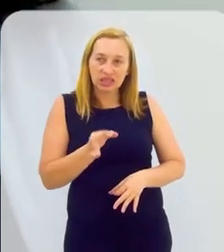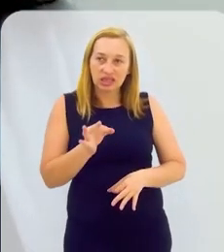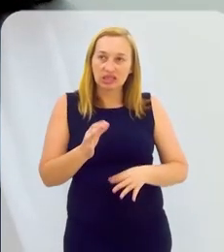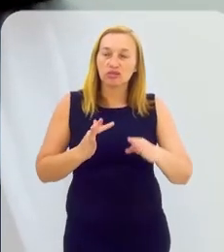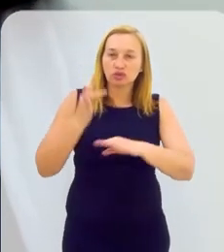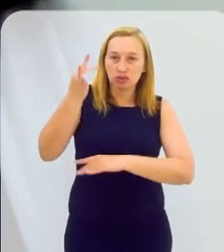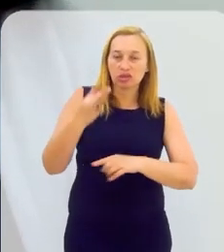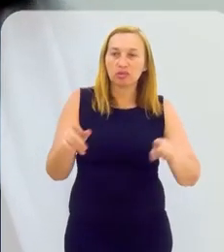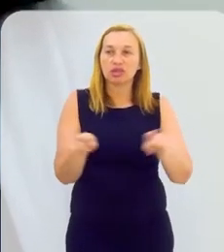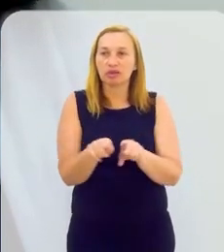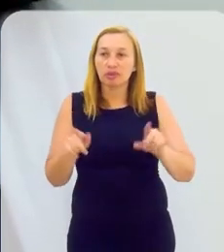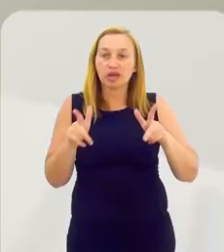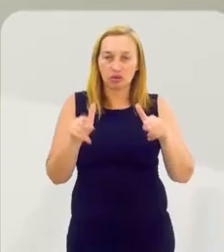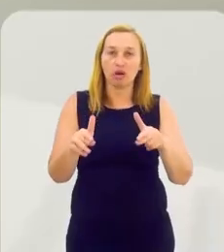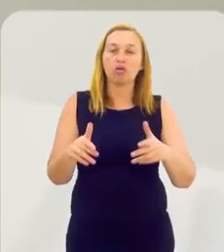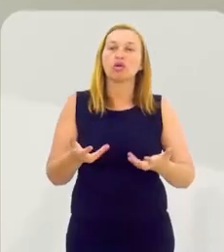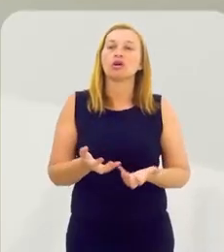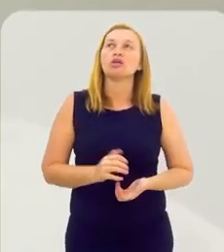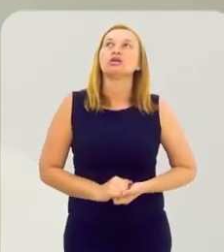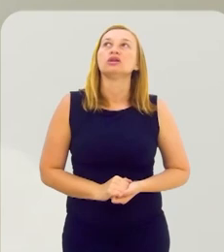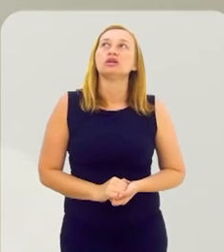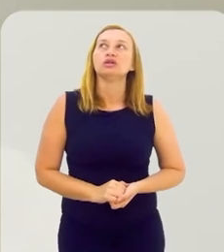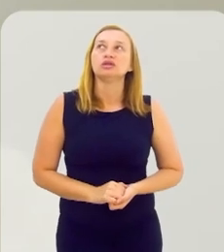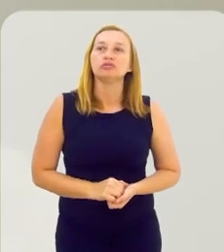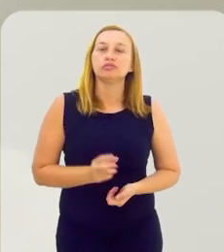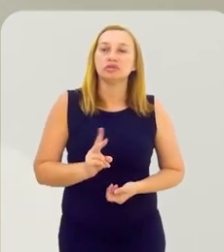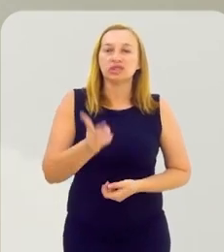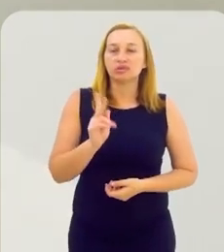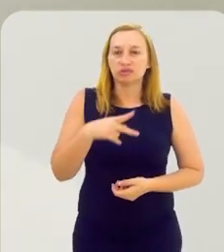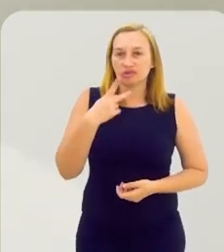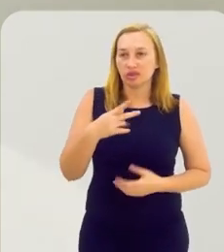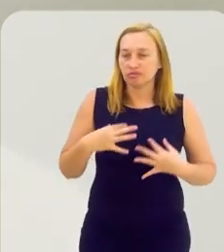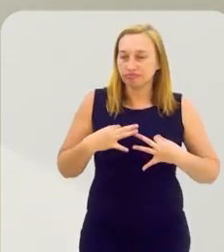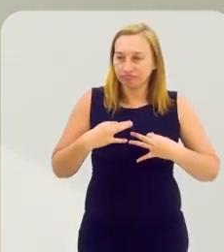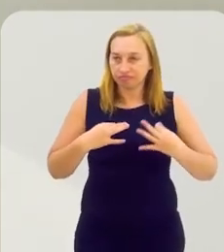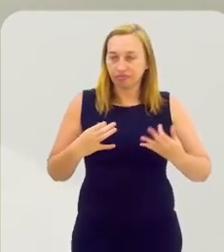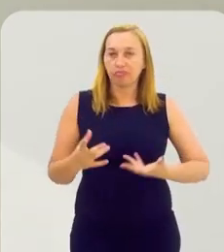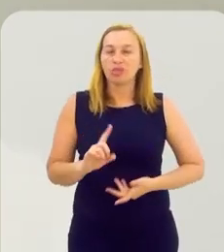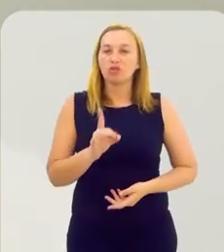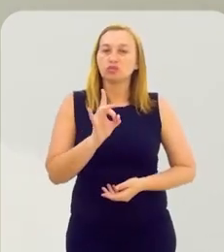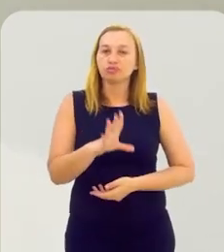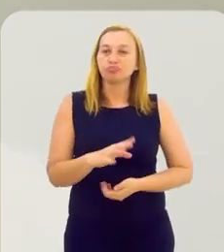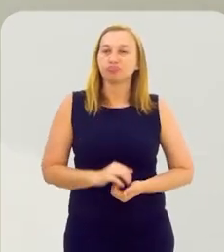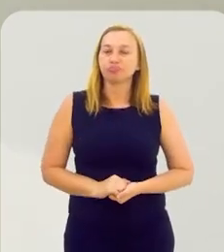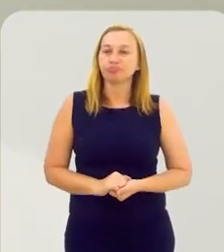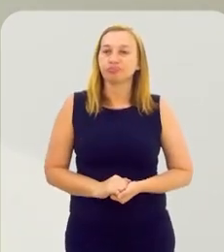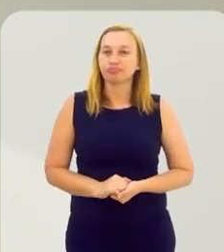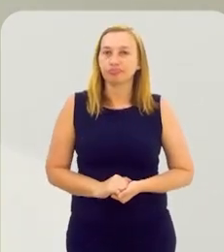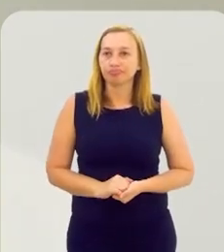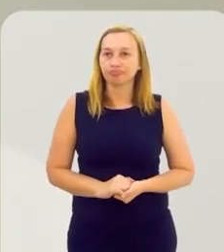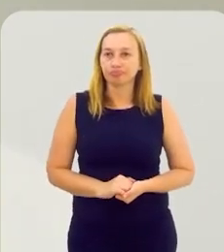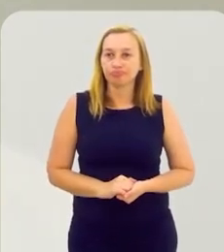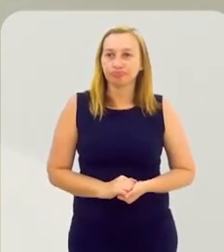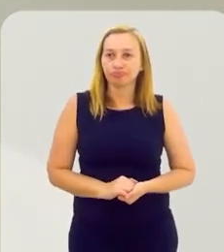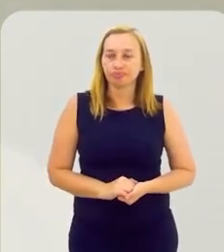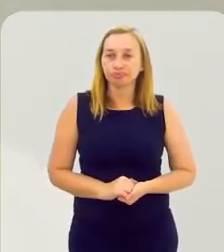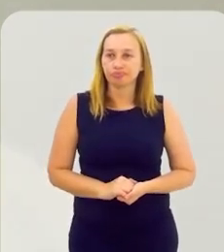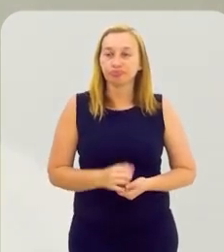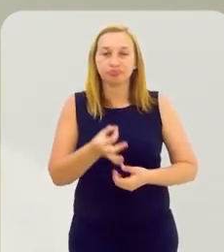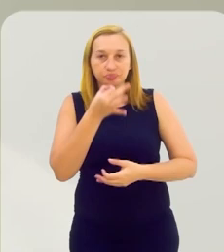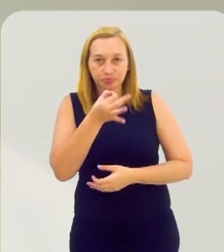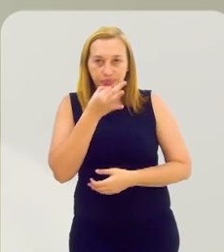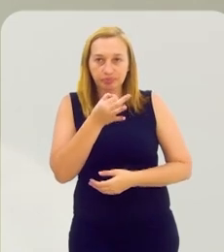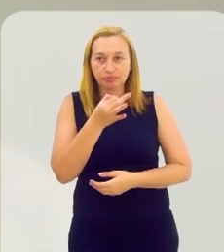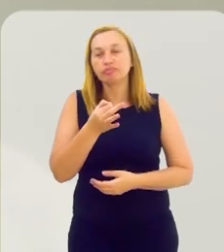não será diferente. E a gente sempre se coloca à disposição, não apenas para dar a nossa opinião, mas uma